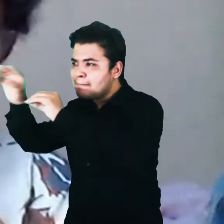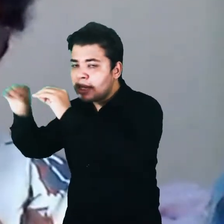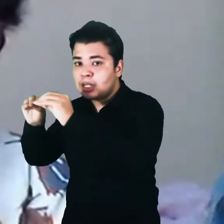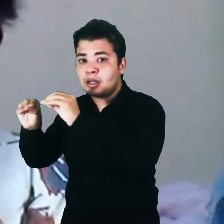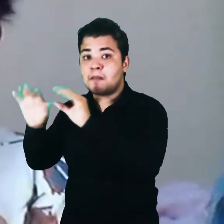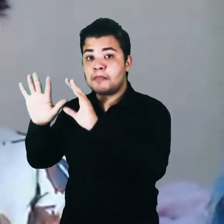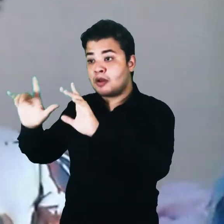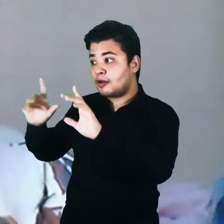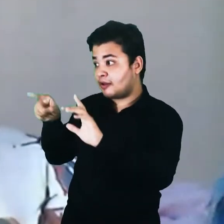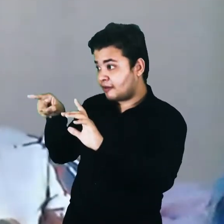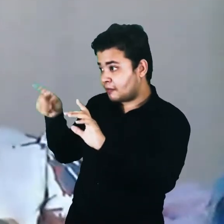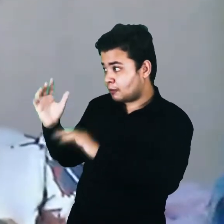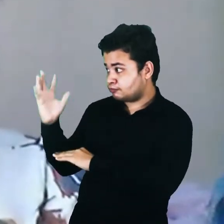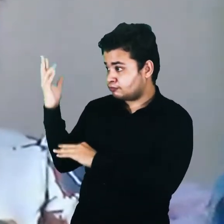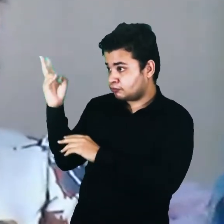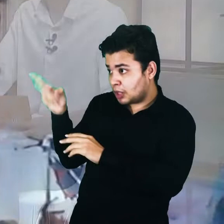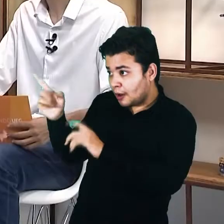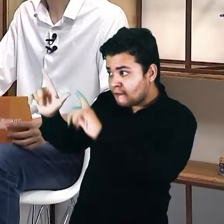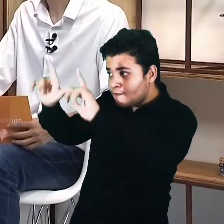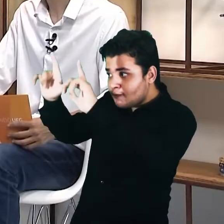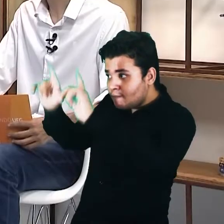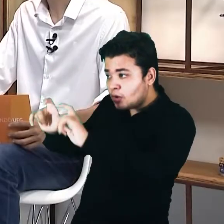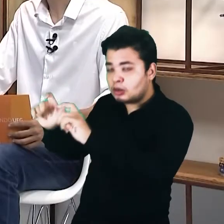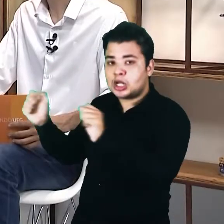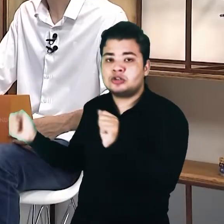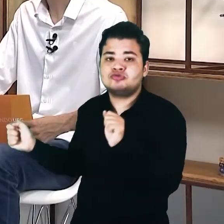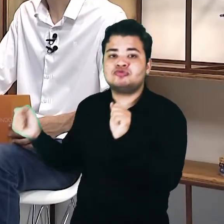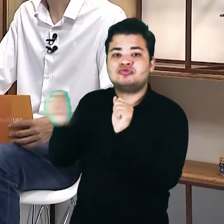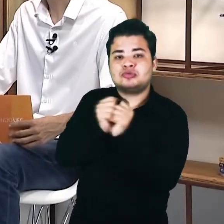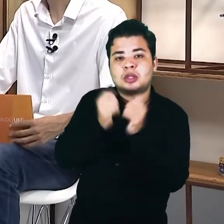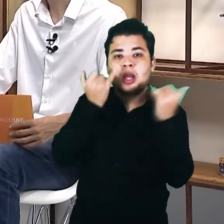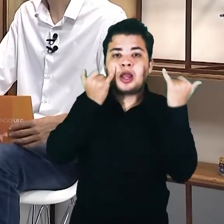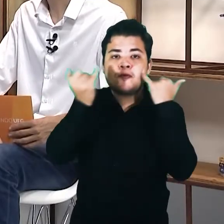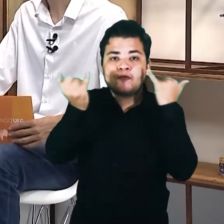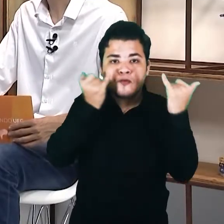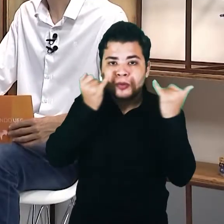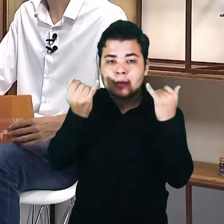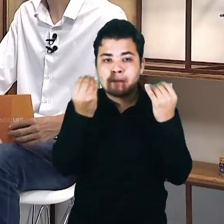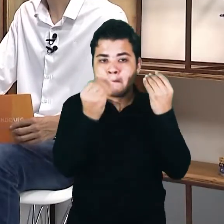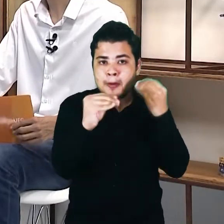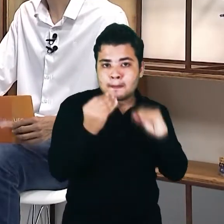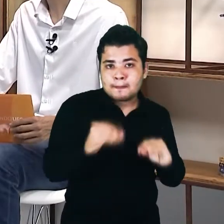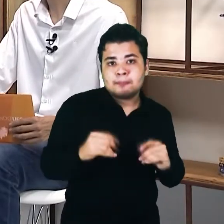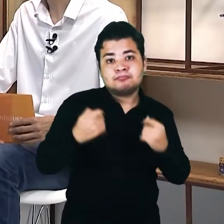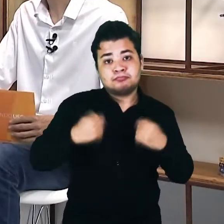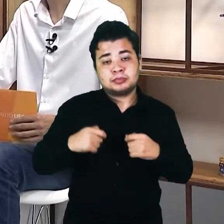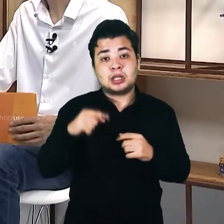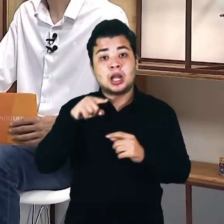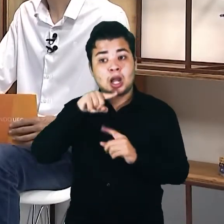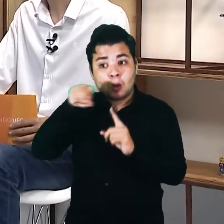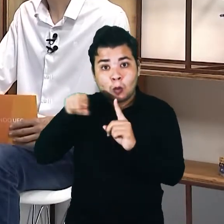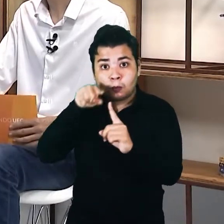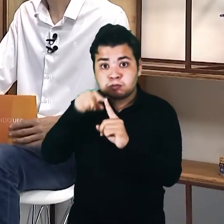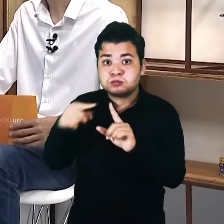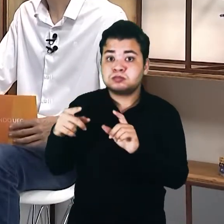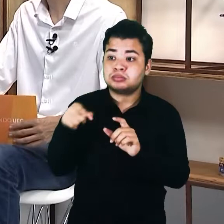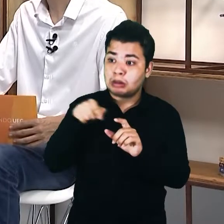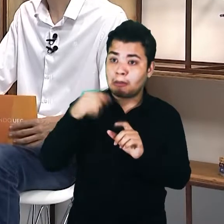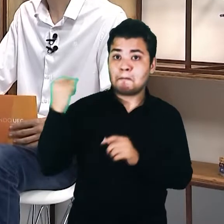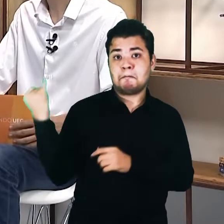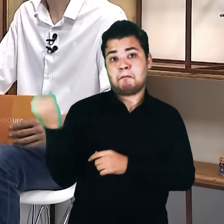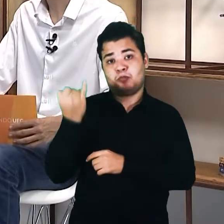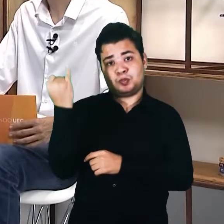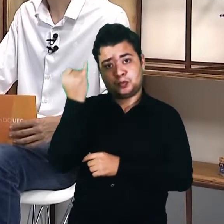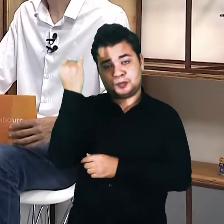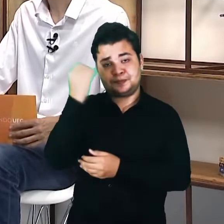essa imagem junto com os dados da coleta. Então, essas são metas que são importantes